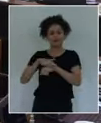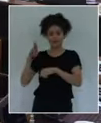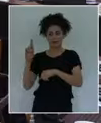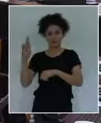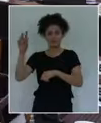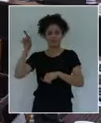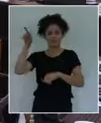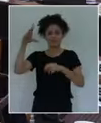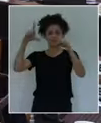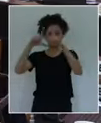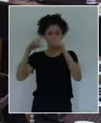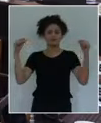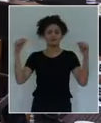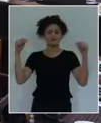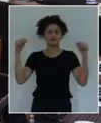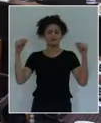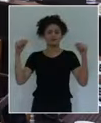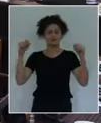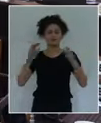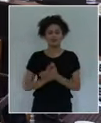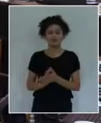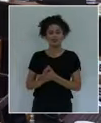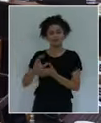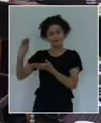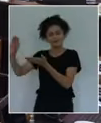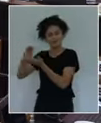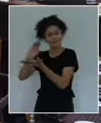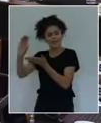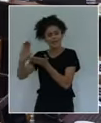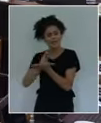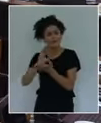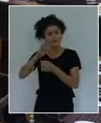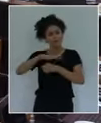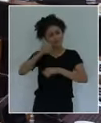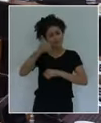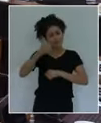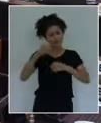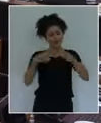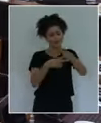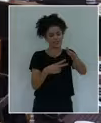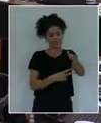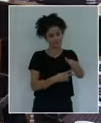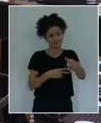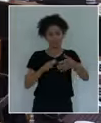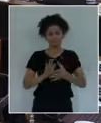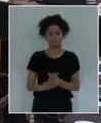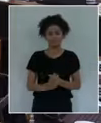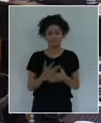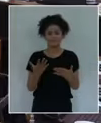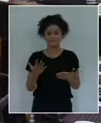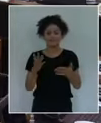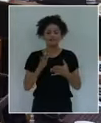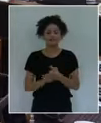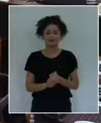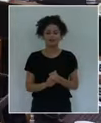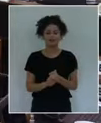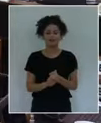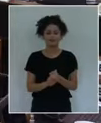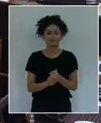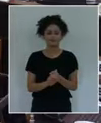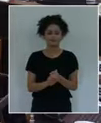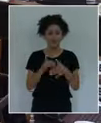zona rural. São os locais que os pessoal ficaram totalmente isolados. Então não tem como citar todos aqui, mas é para os vereadores